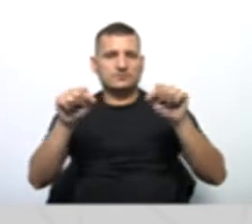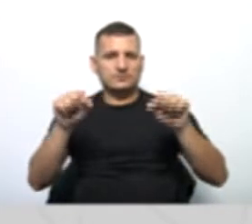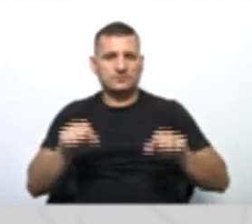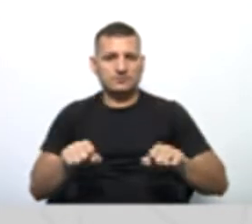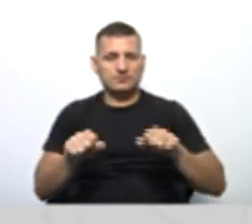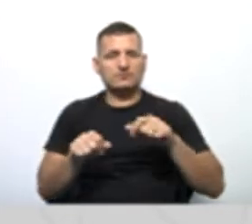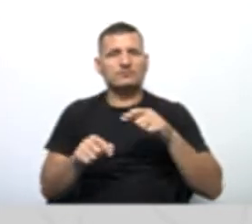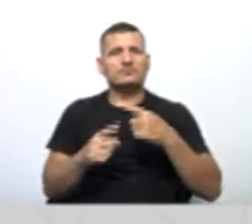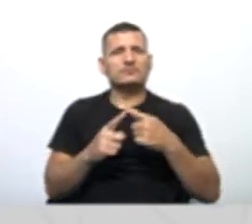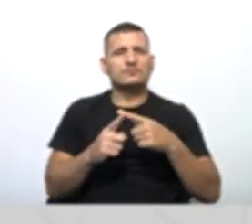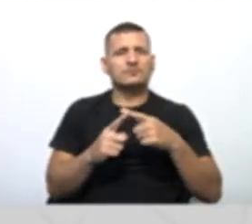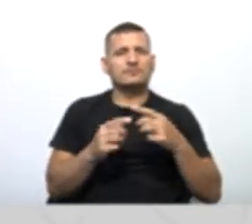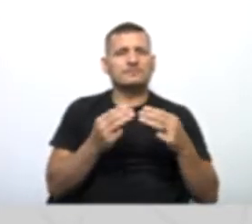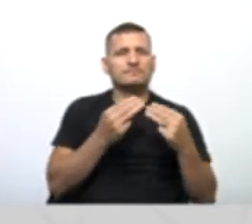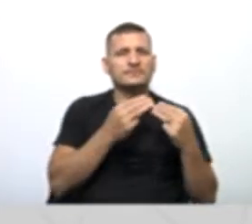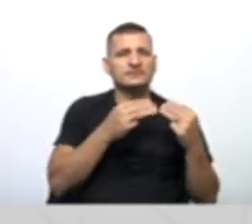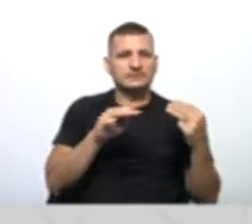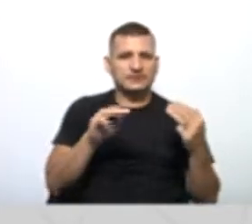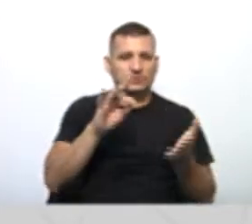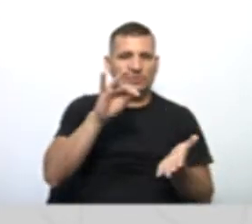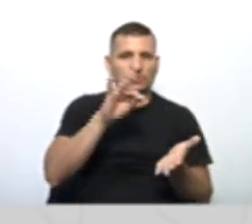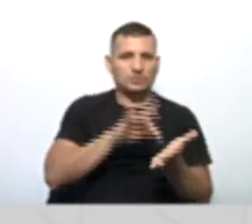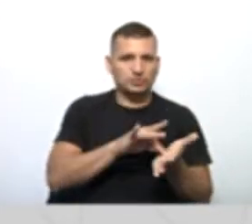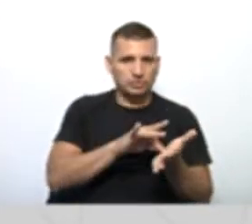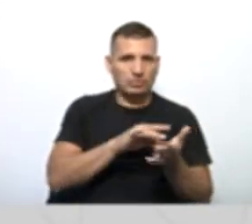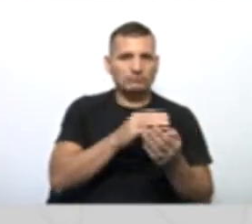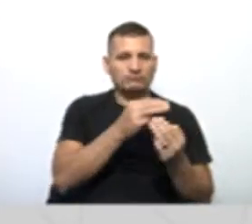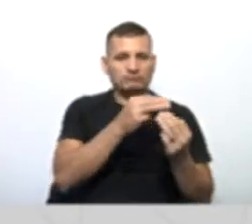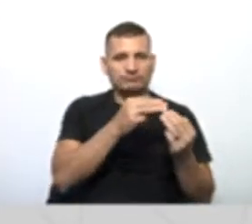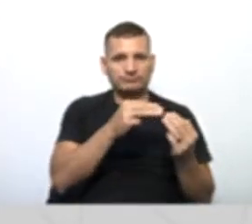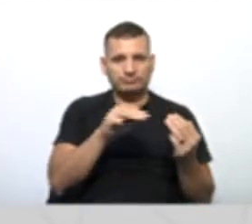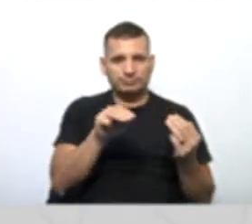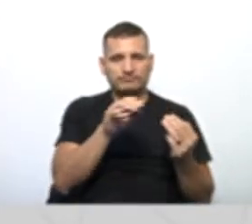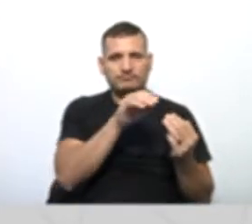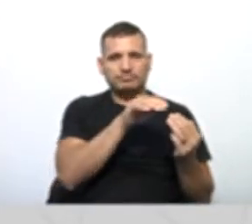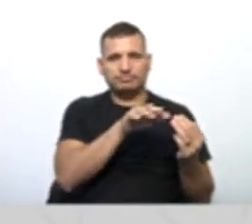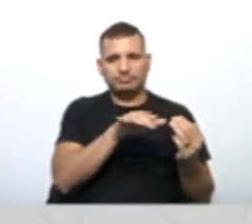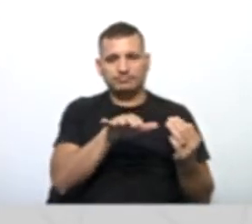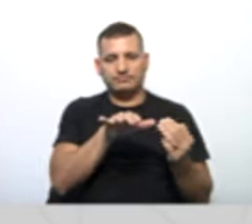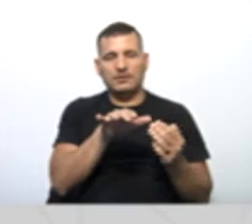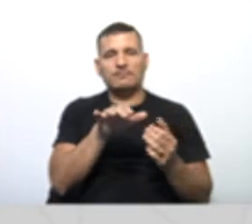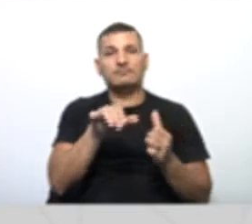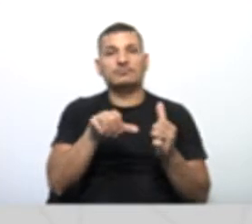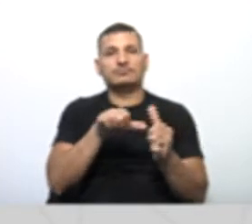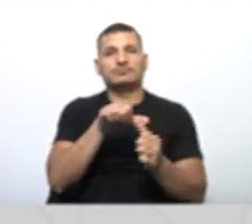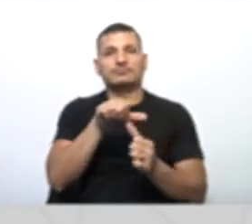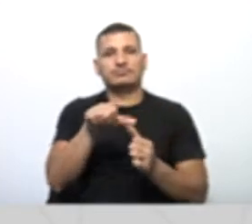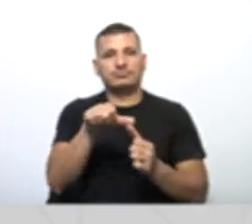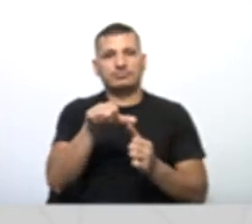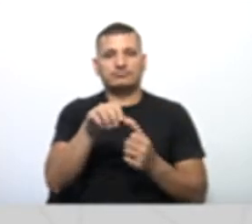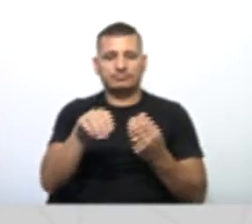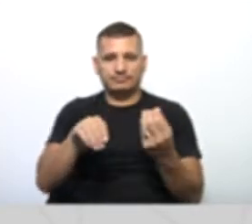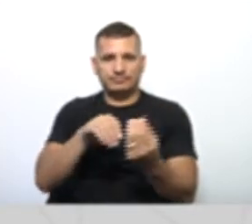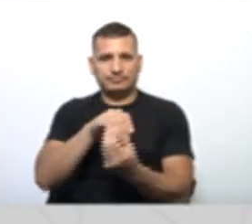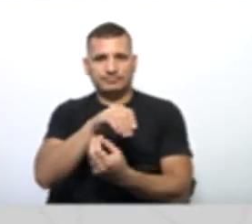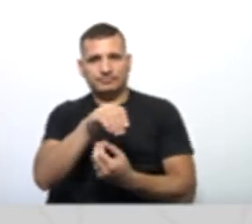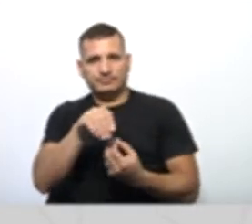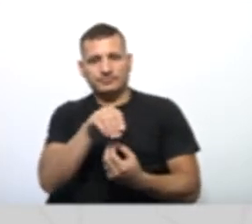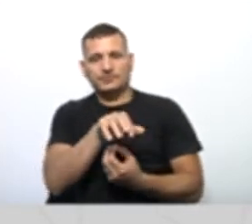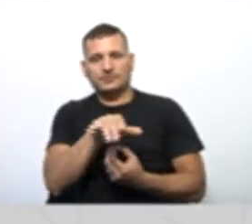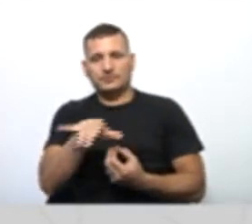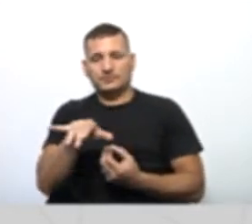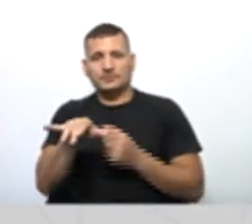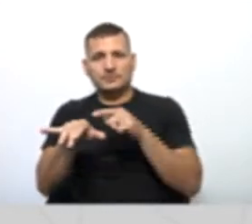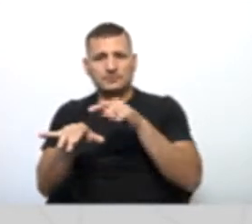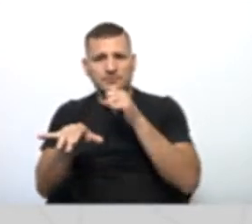ela é alterada à forma original sem perder a informação, né? E somente pode ser retornada à forma original se tiver